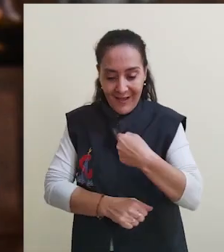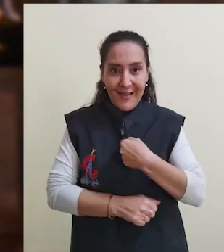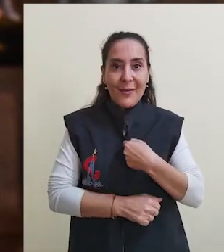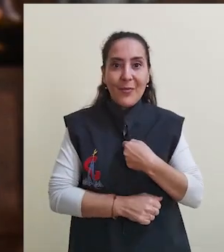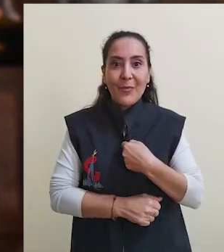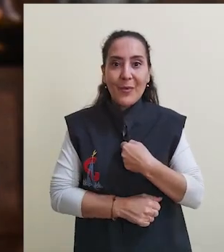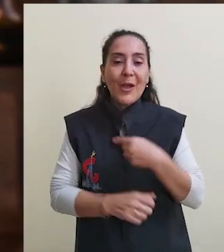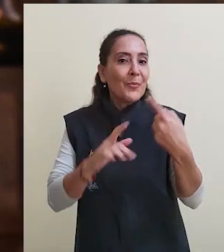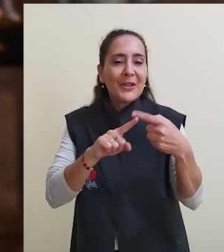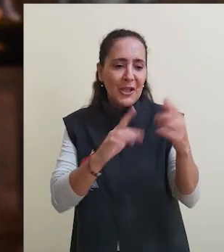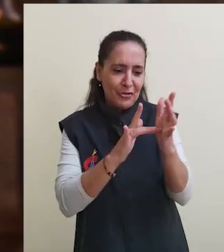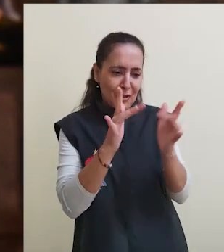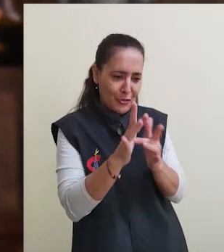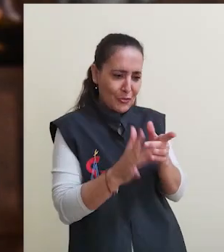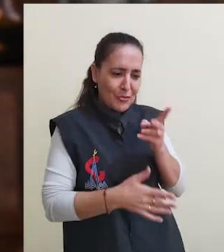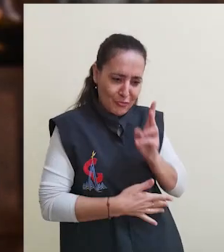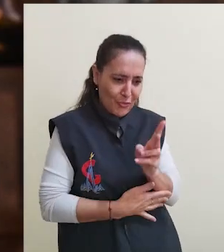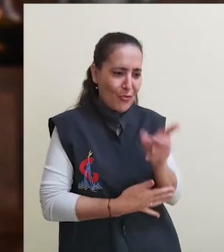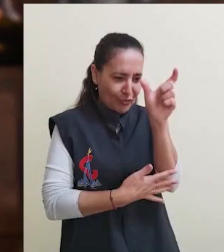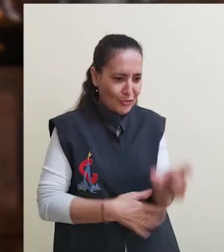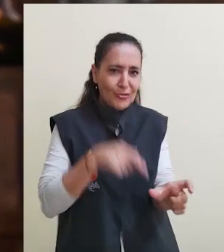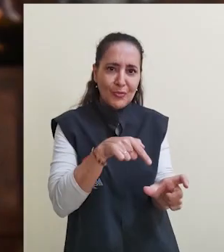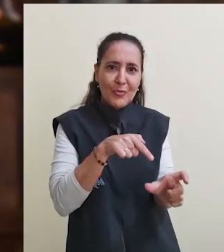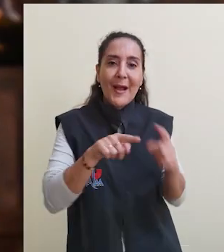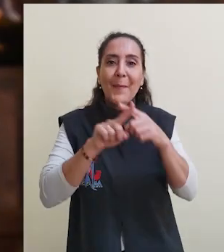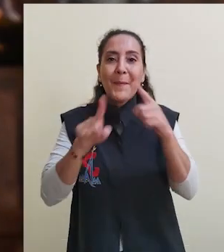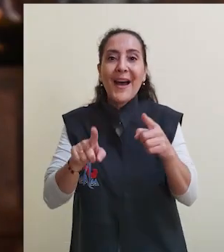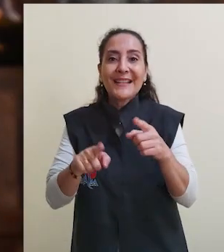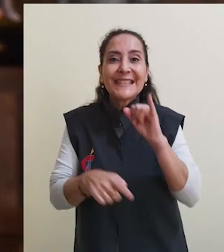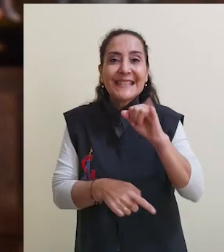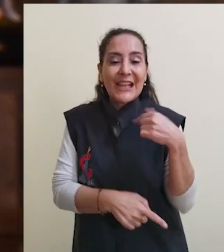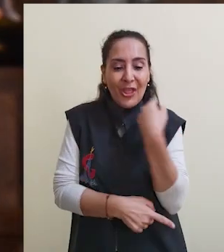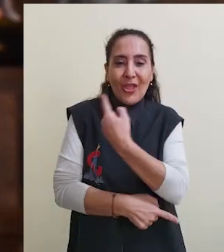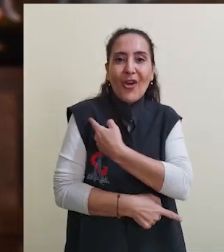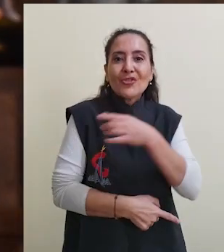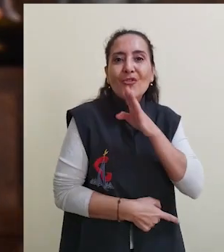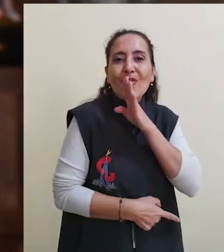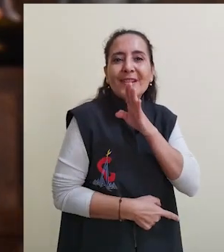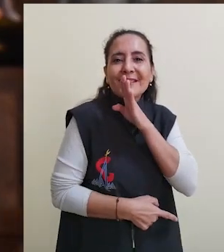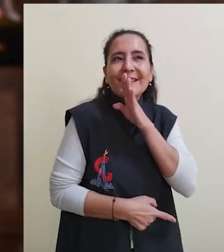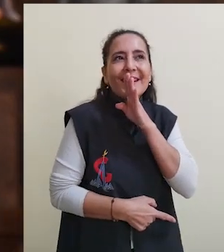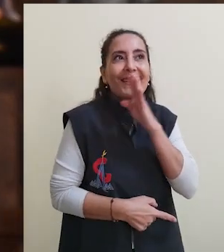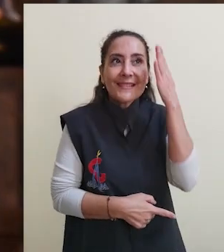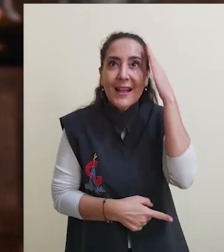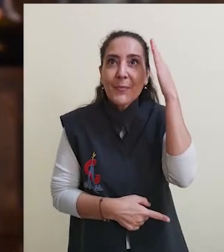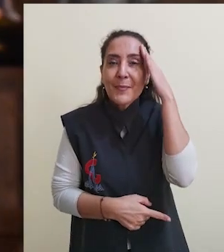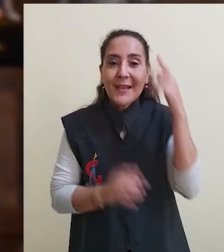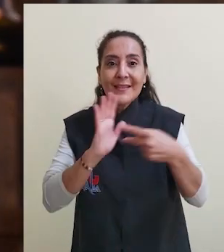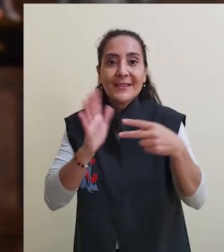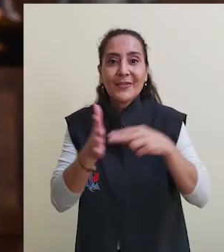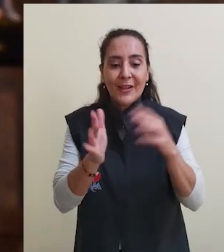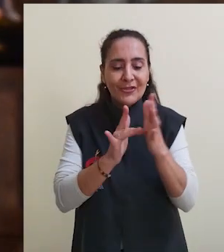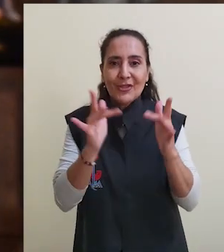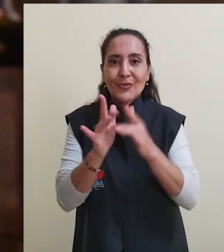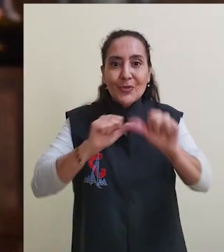eu. Jesus é Jesus, ainda que ninguém o reconheça. Mas reconhecê-lo muda a mim,